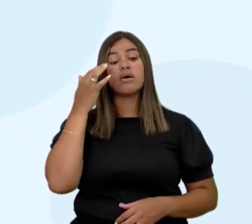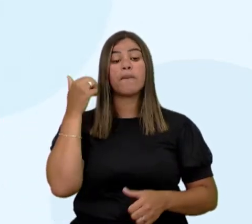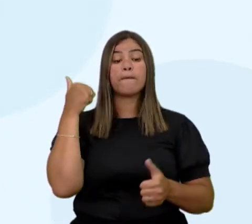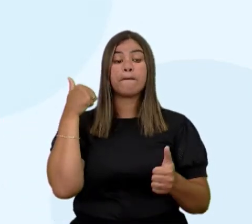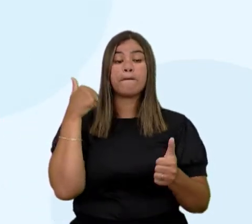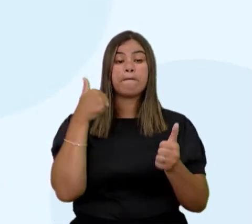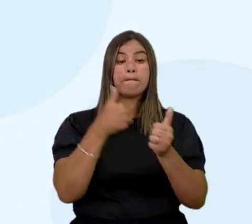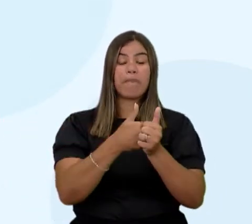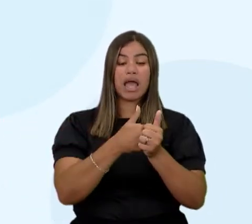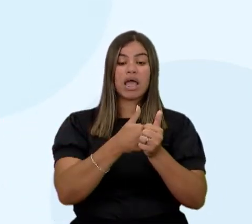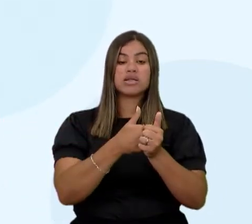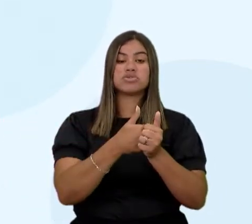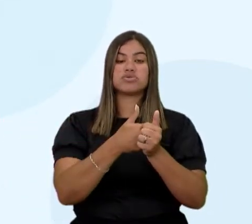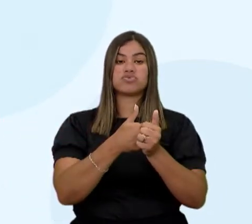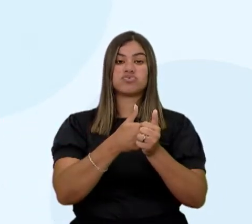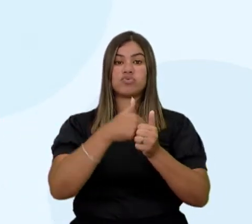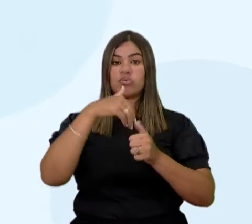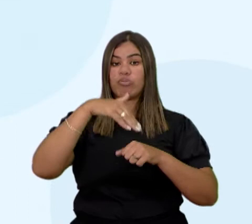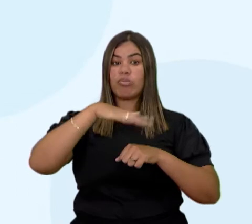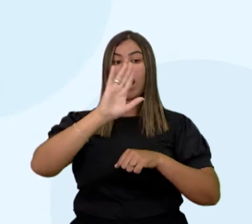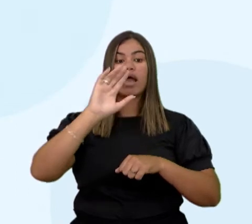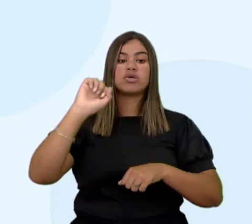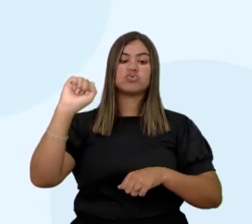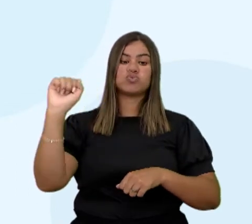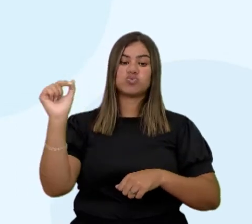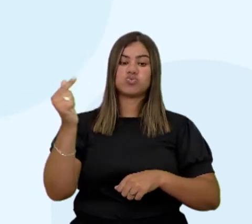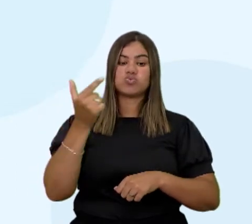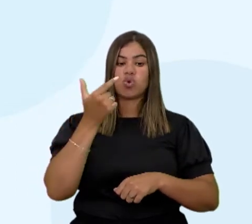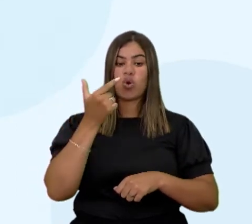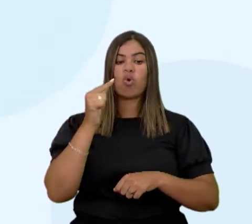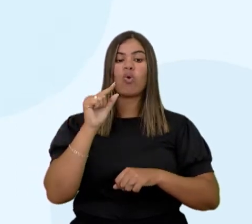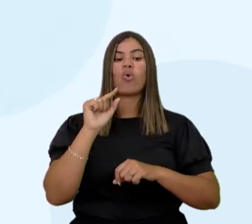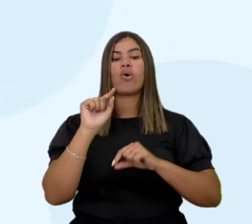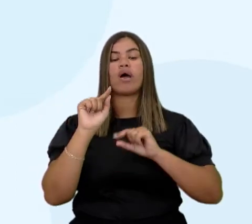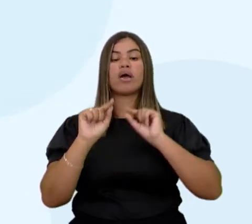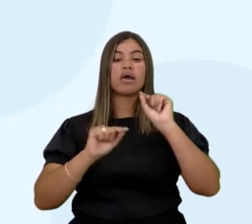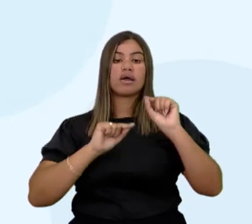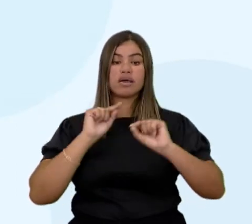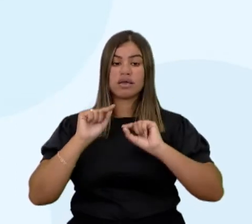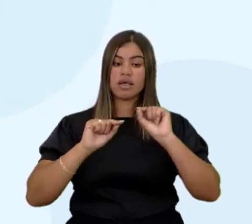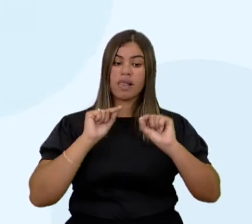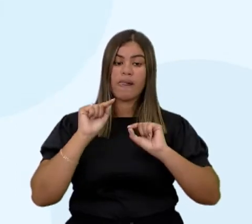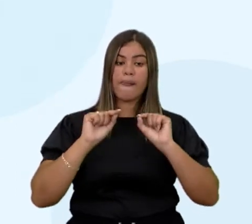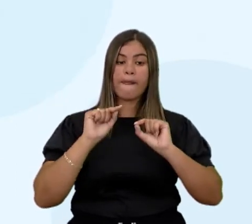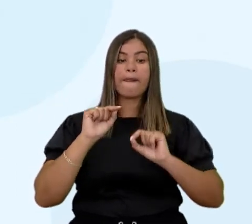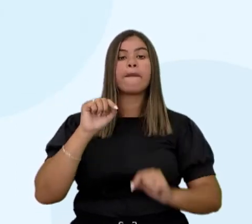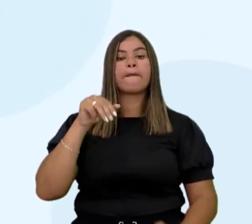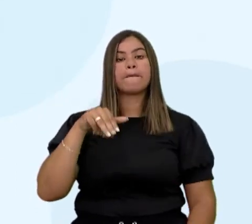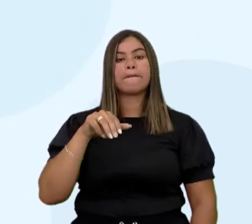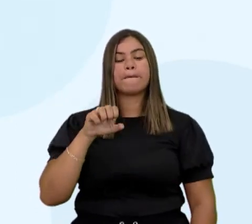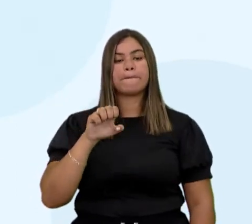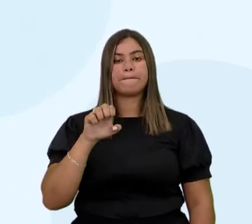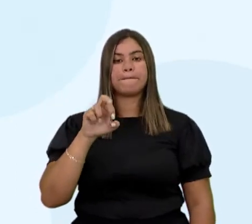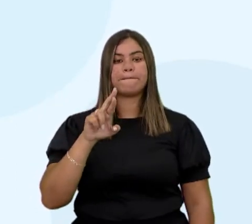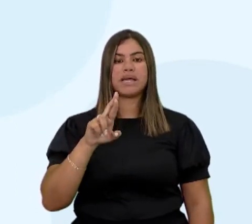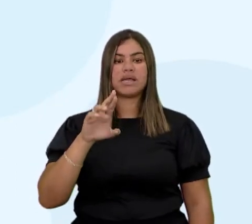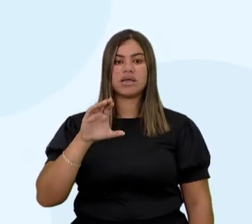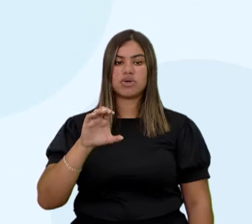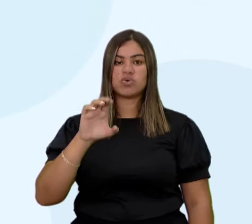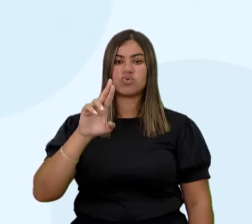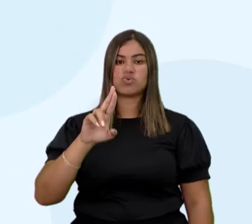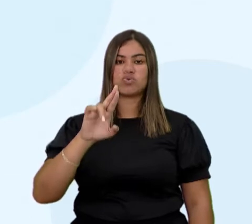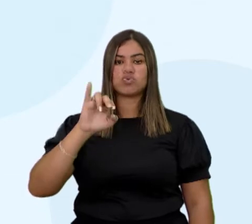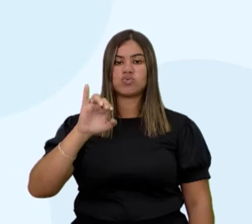próximo do Sol, no nosso sistema aí chamado de sistema solar, Mercúrio. Tá vendo? Nós temos